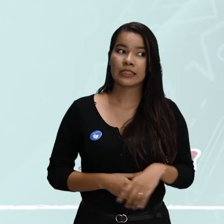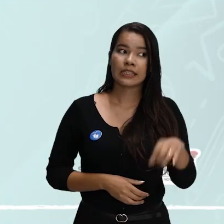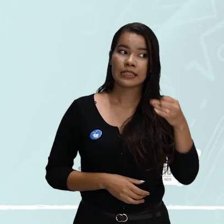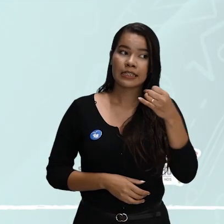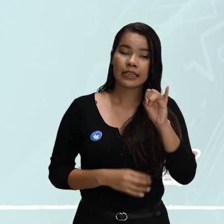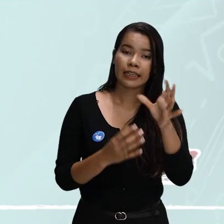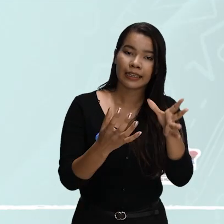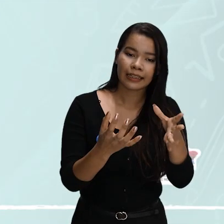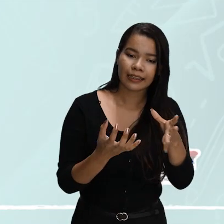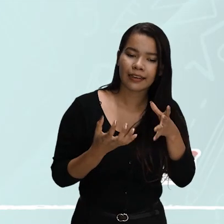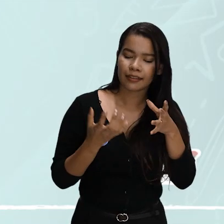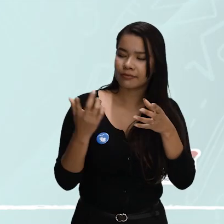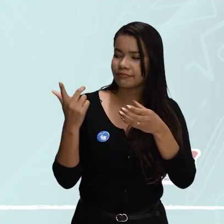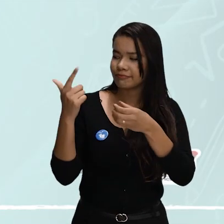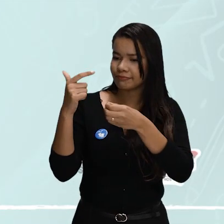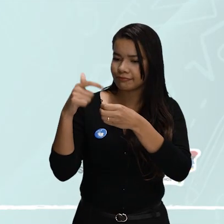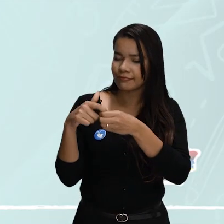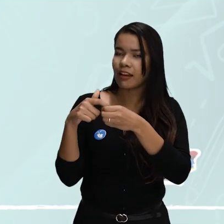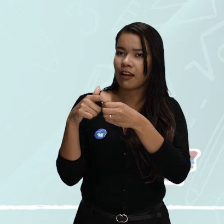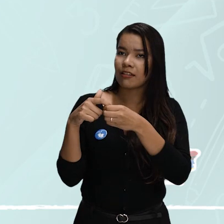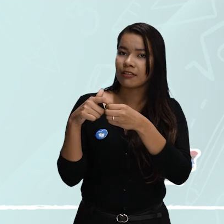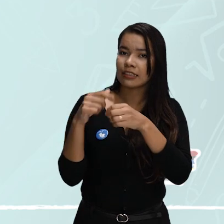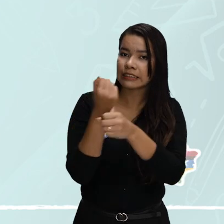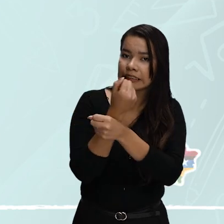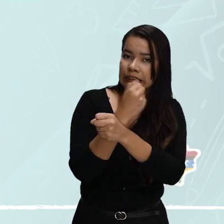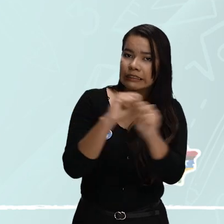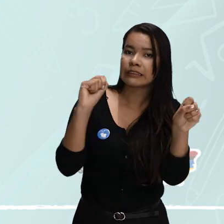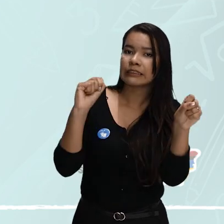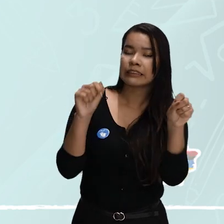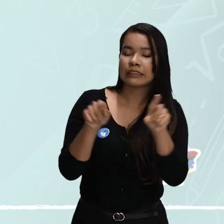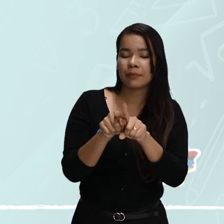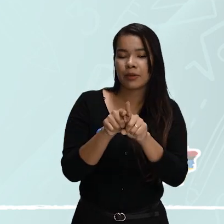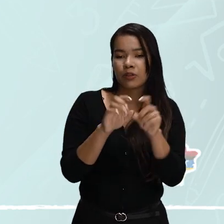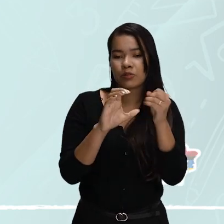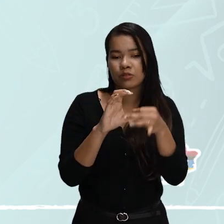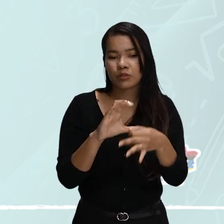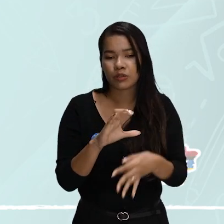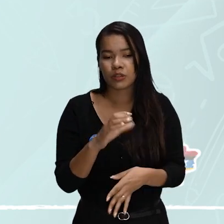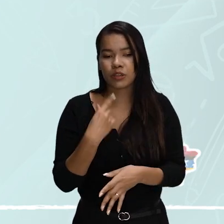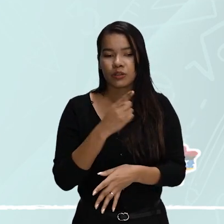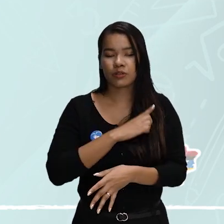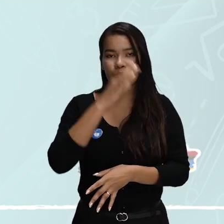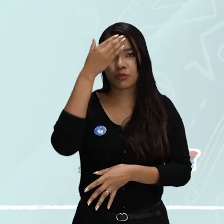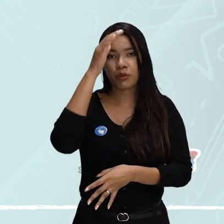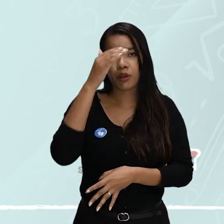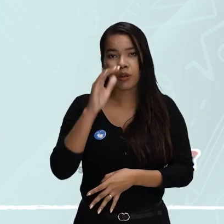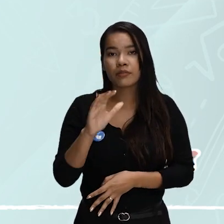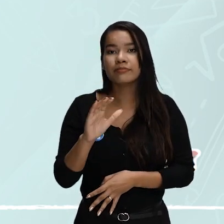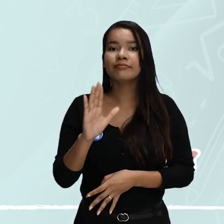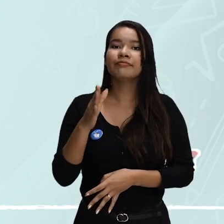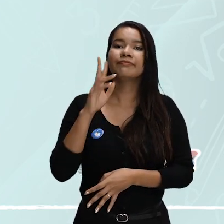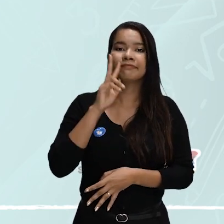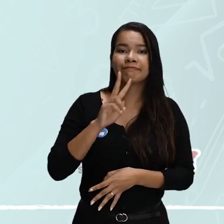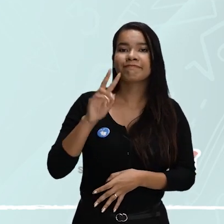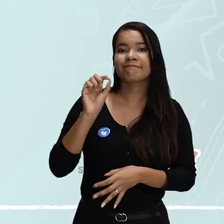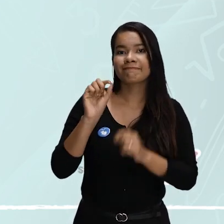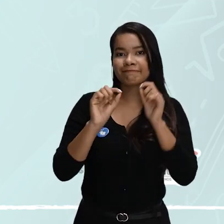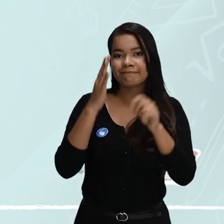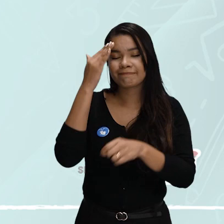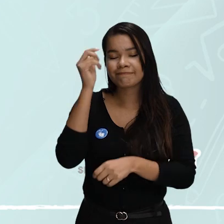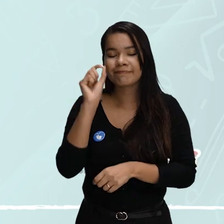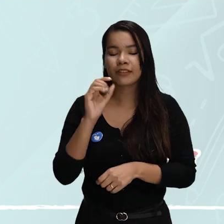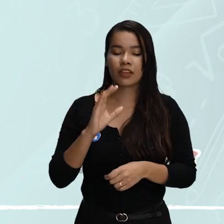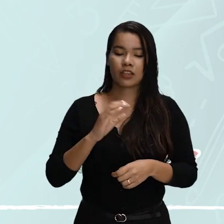se resgatar a autonomia, os diversos aspectos da nossa cultura. Haja vista, durante séculos de